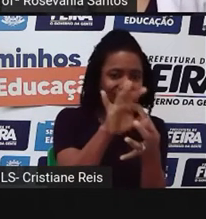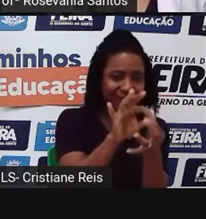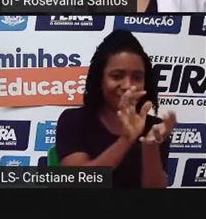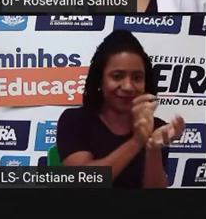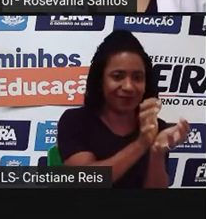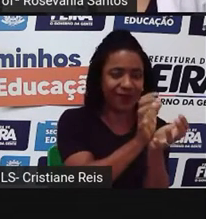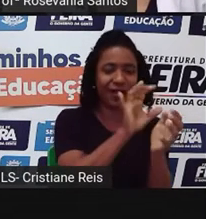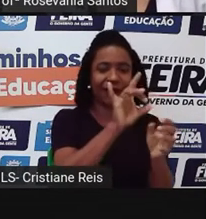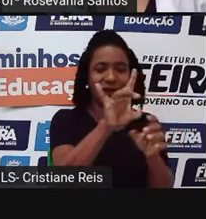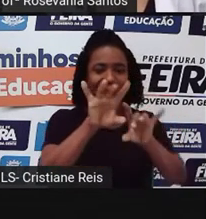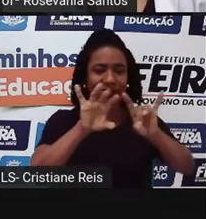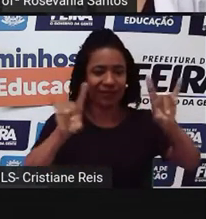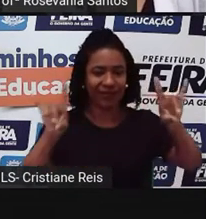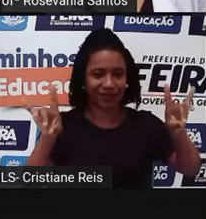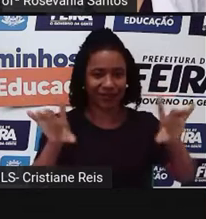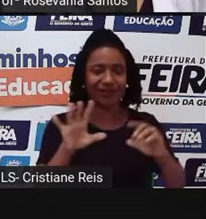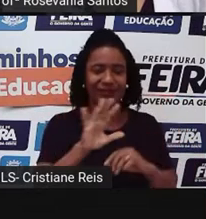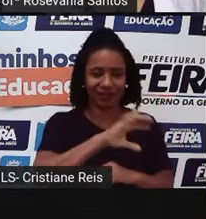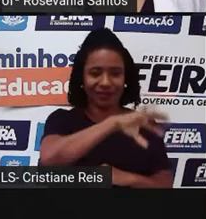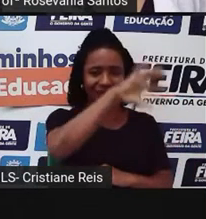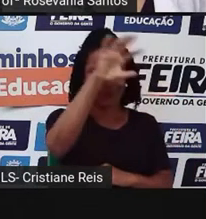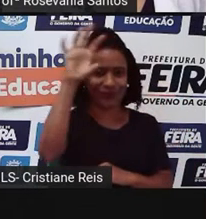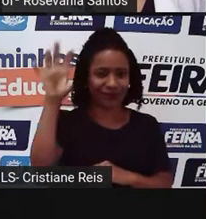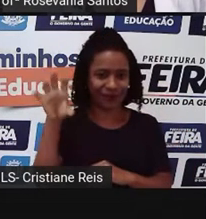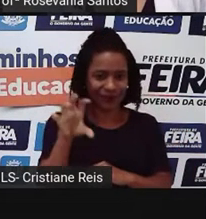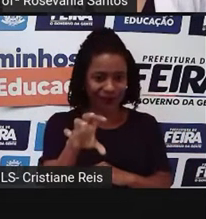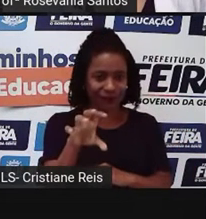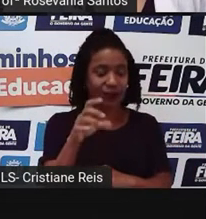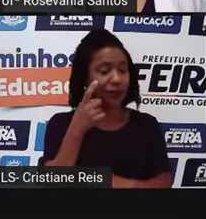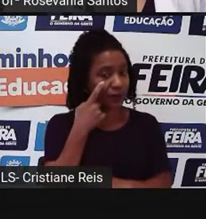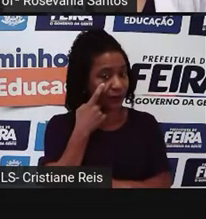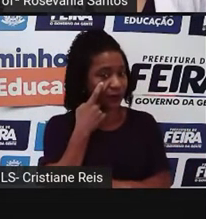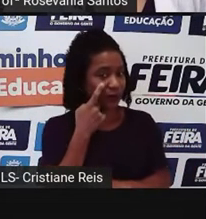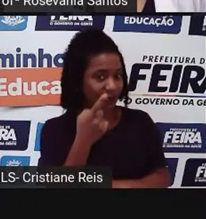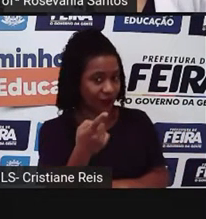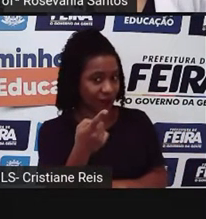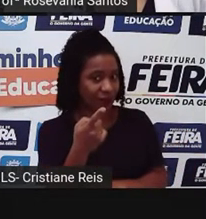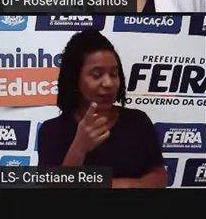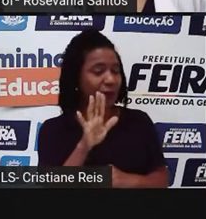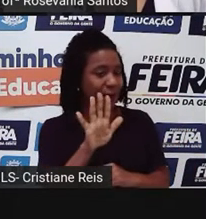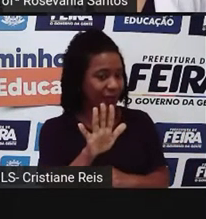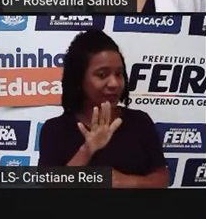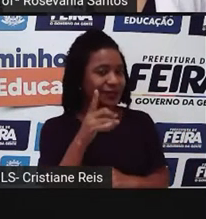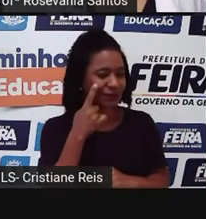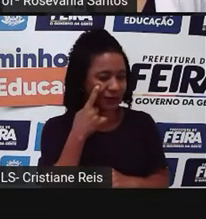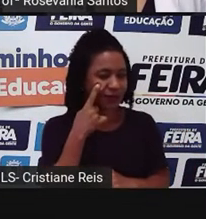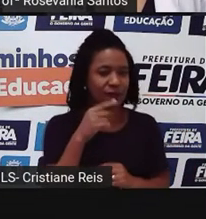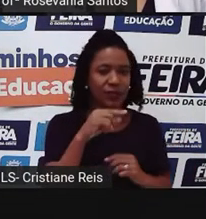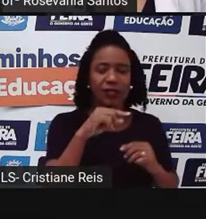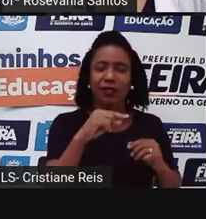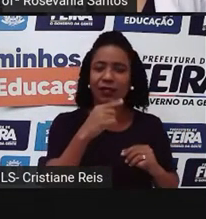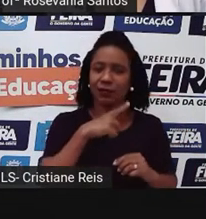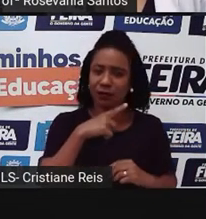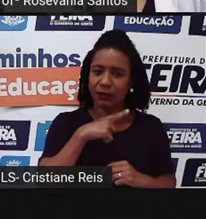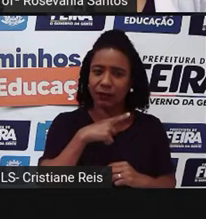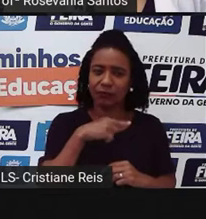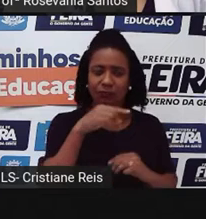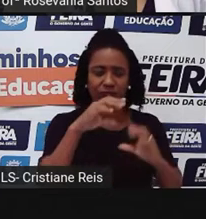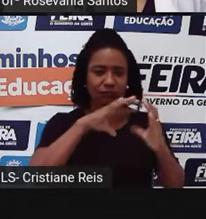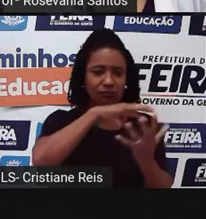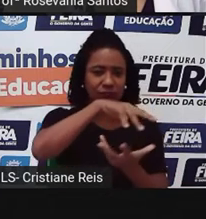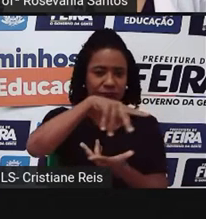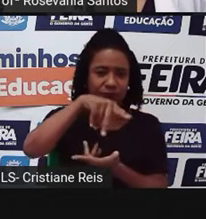muito ligada com a ideia de regionalização, mas a prova vai chamar a atenção aqui das linhas imaginárias, né? Nós temos aqui a